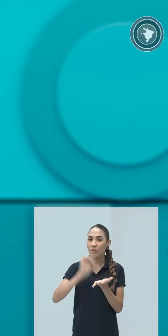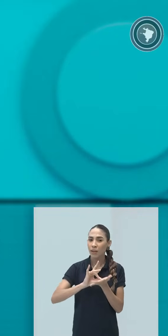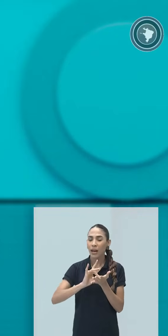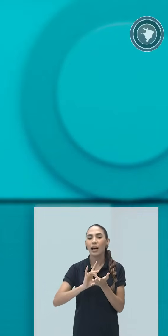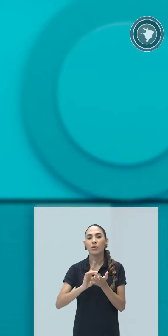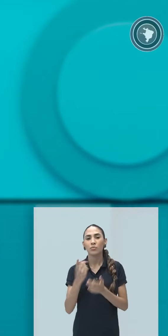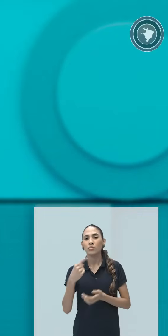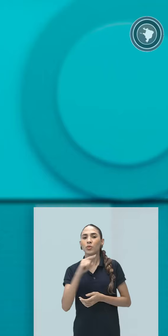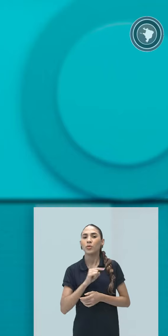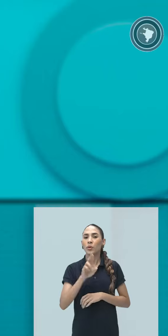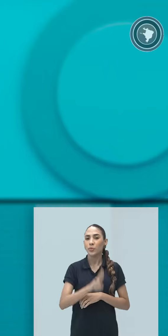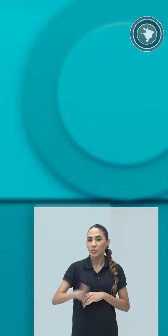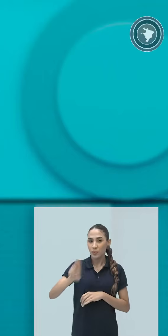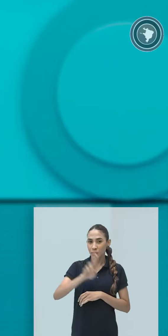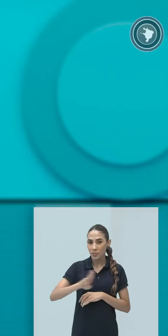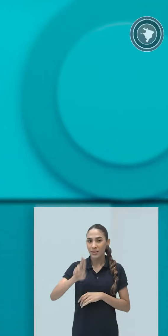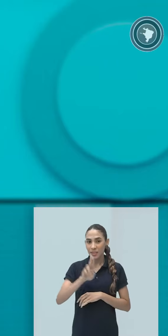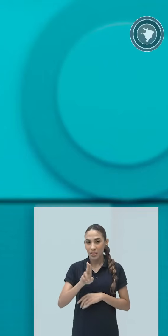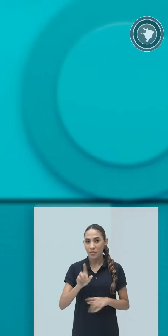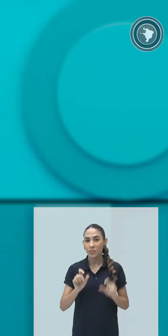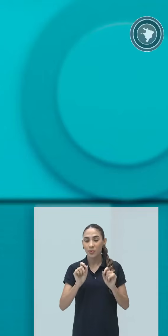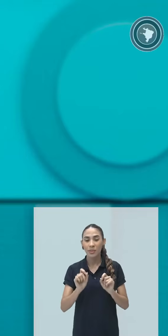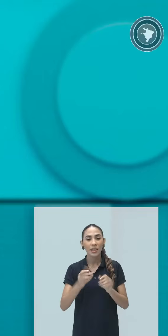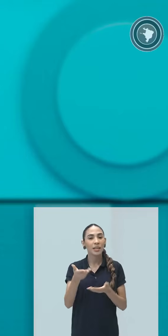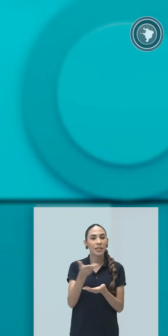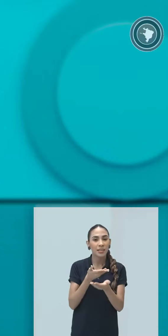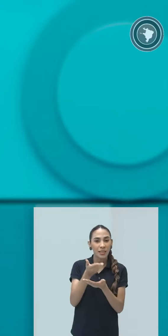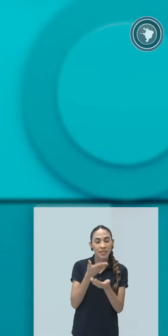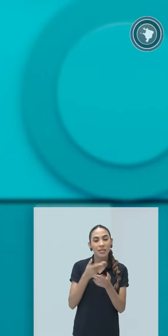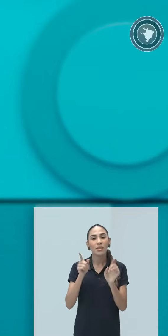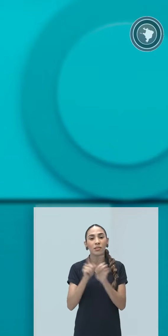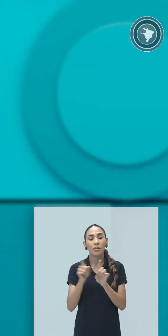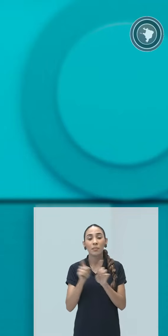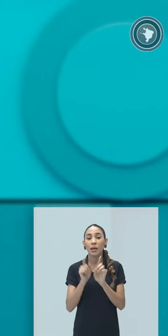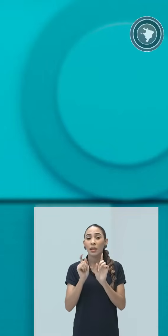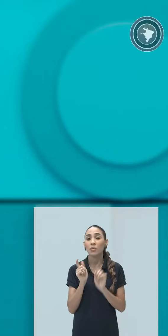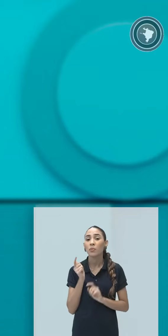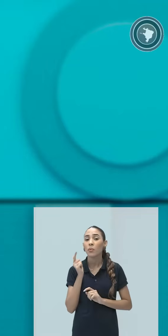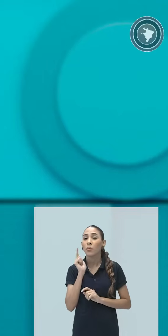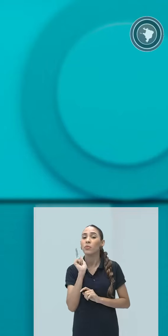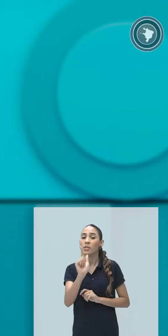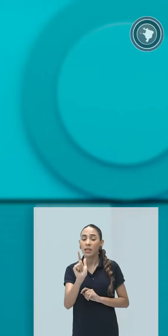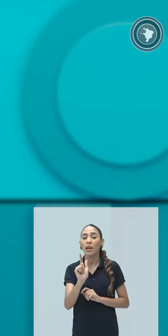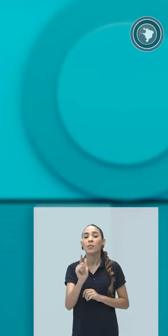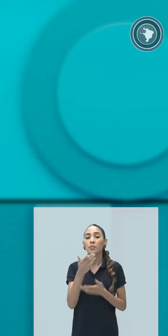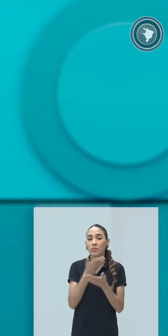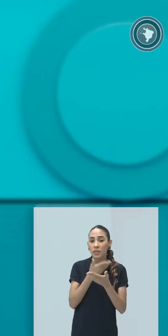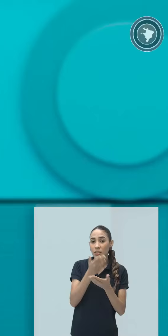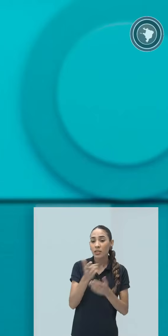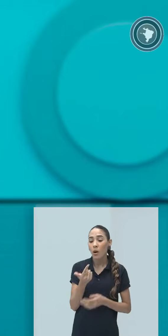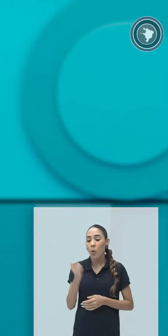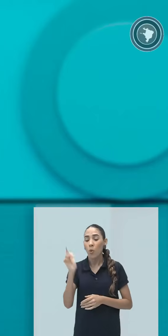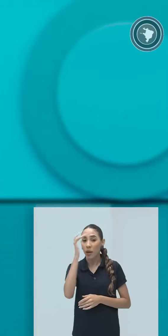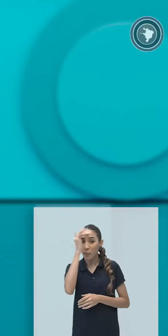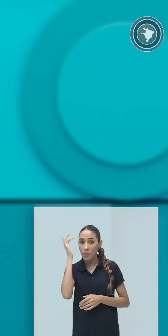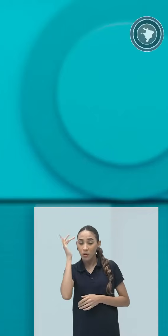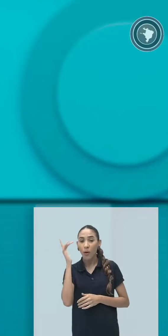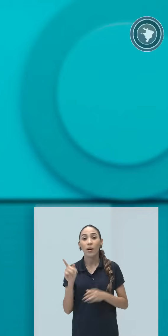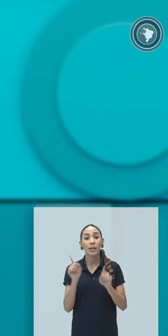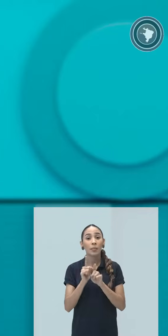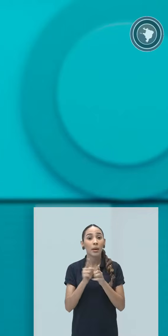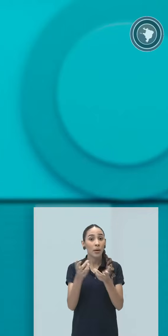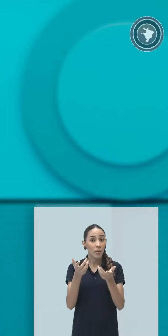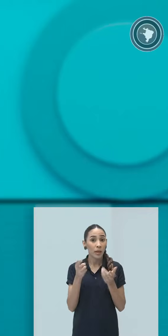que nós fazemos uso para a nossa interação, para que nós possamos interagir com a outra pessoa. E eu quero que